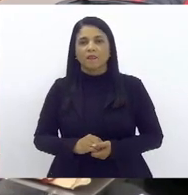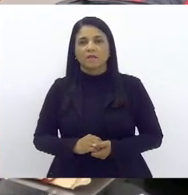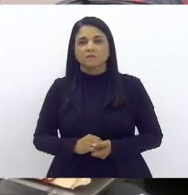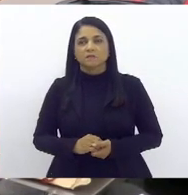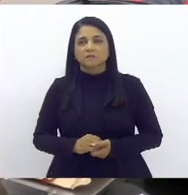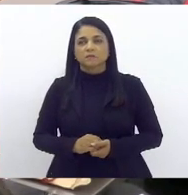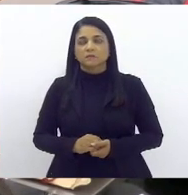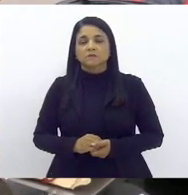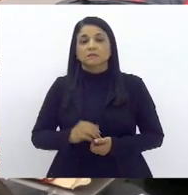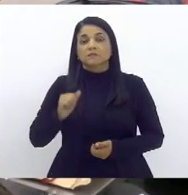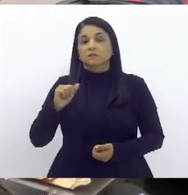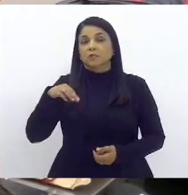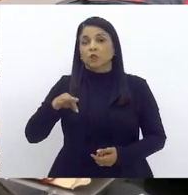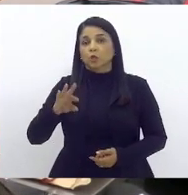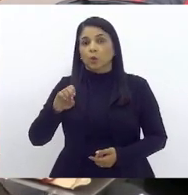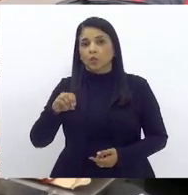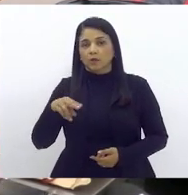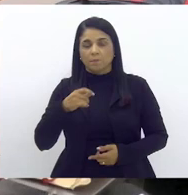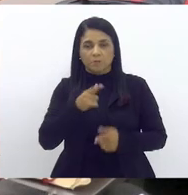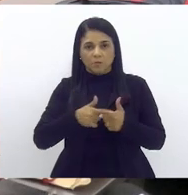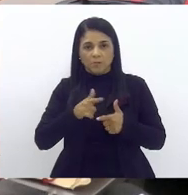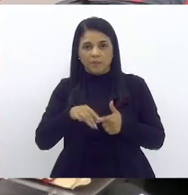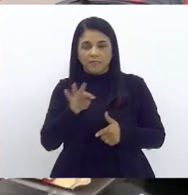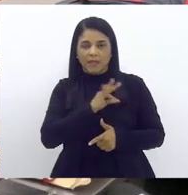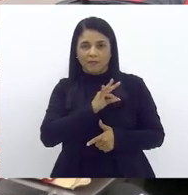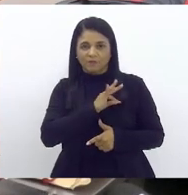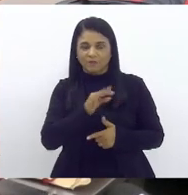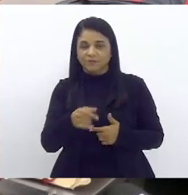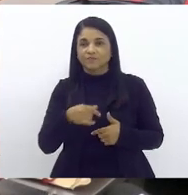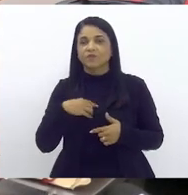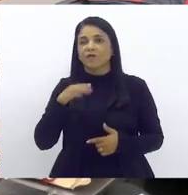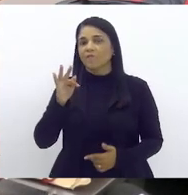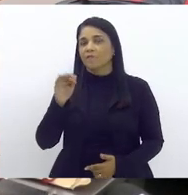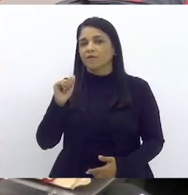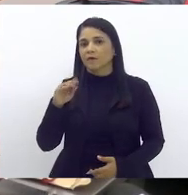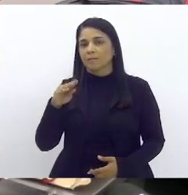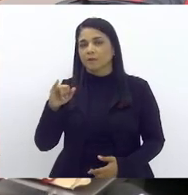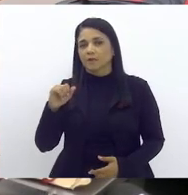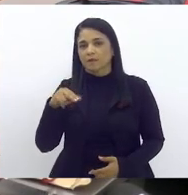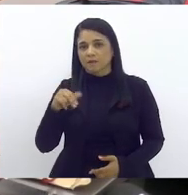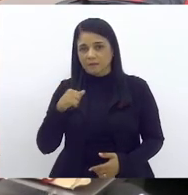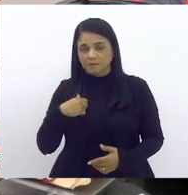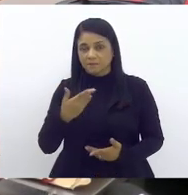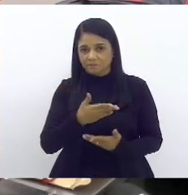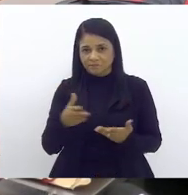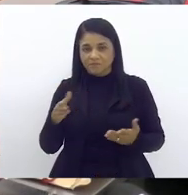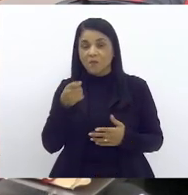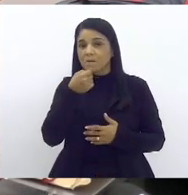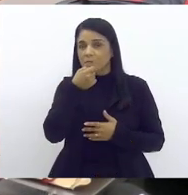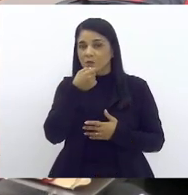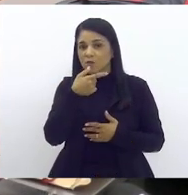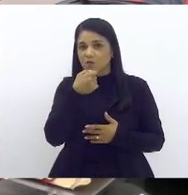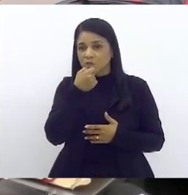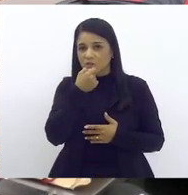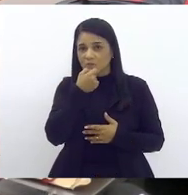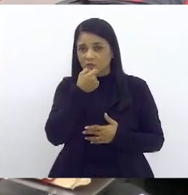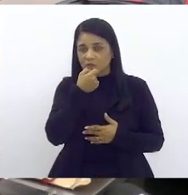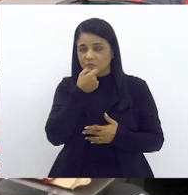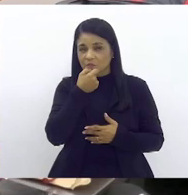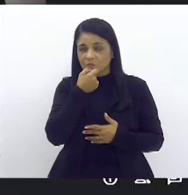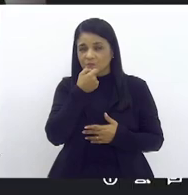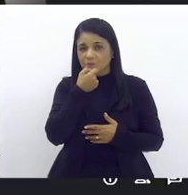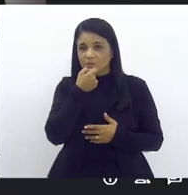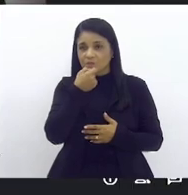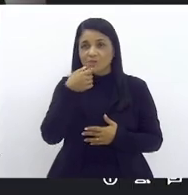Antônia está com problema técnico. Fabiana, está aí? Tá. Fabiana. Oi. Estou abrindo o microfone para você. E